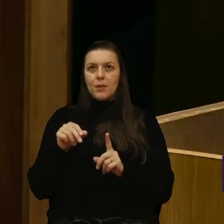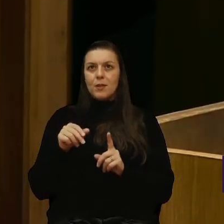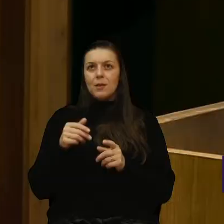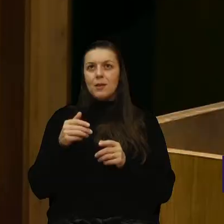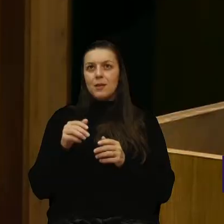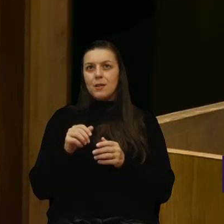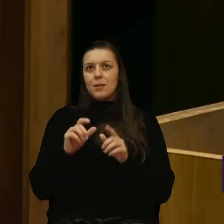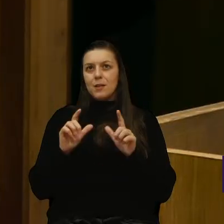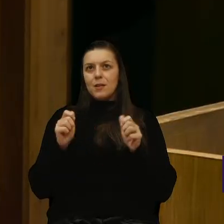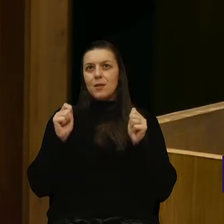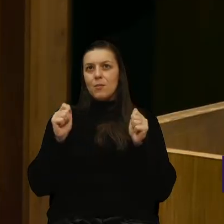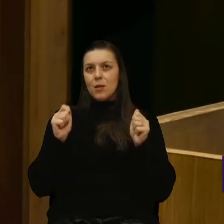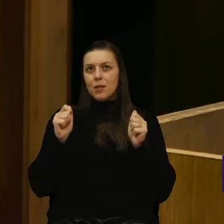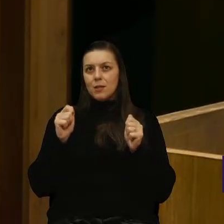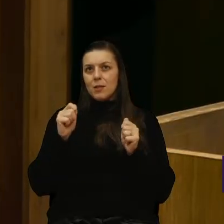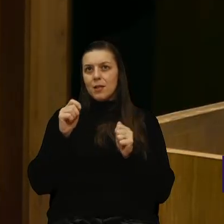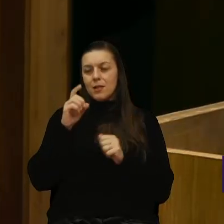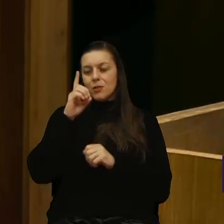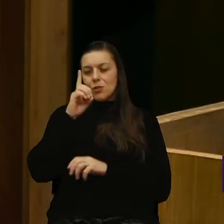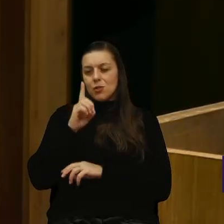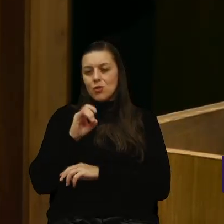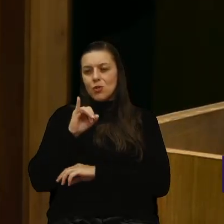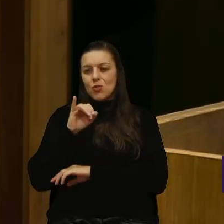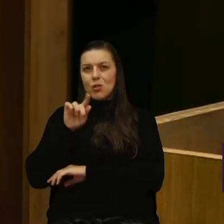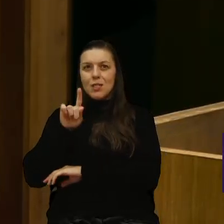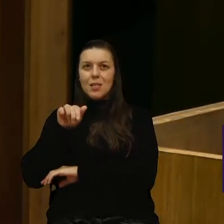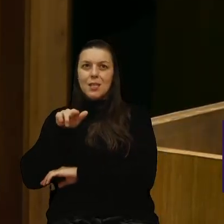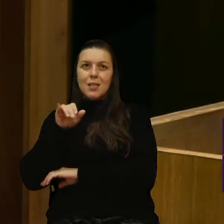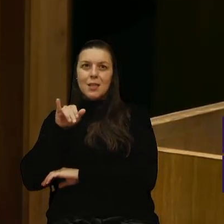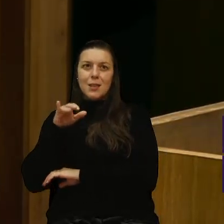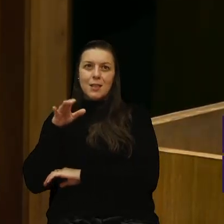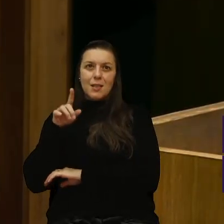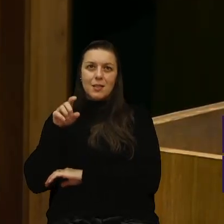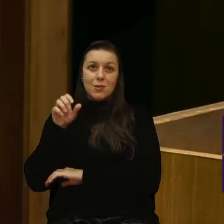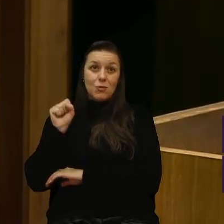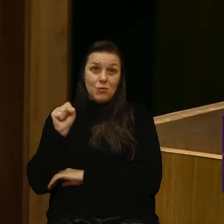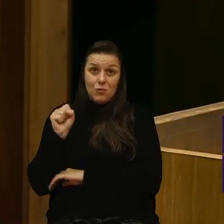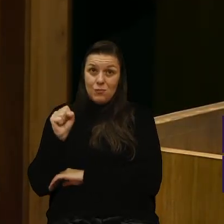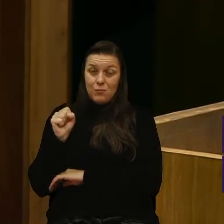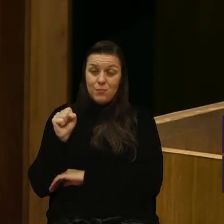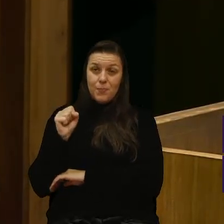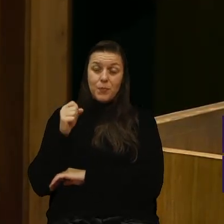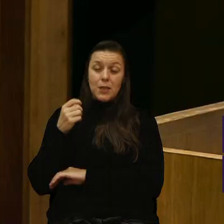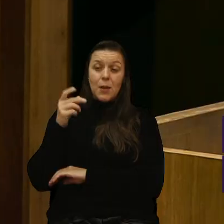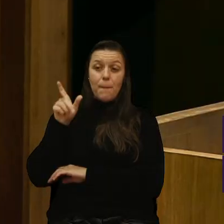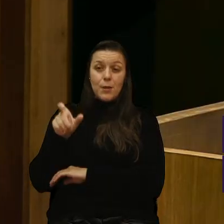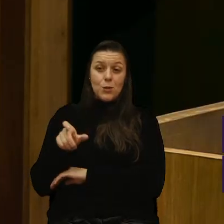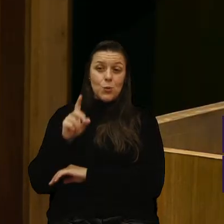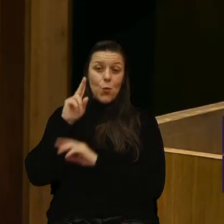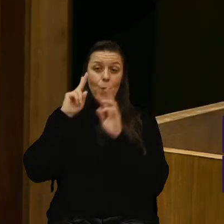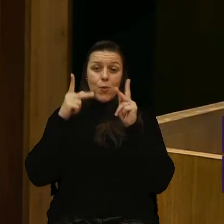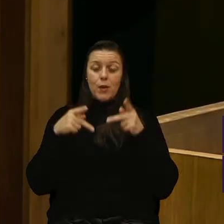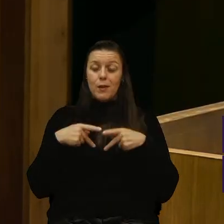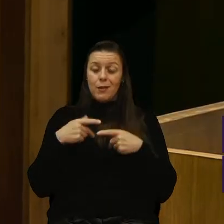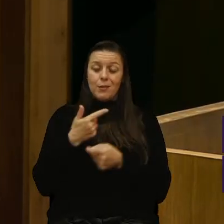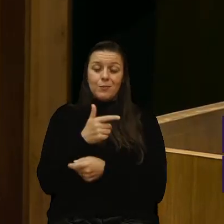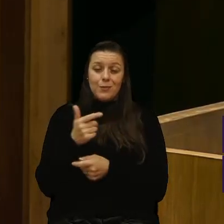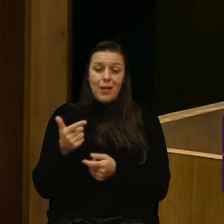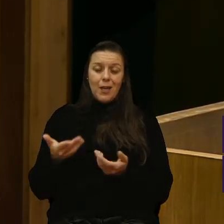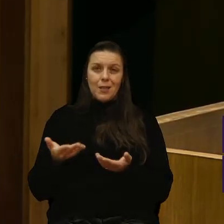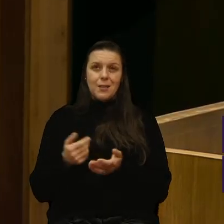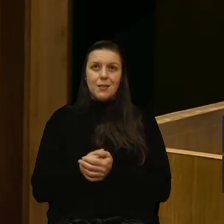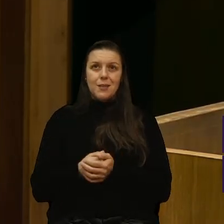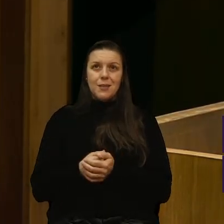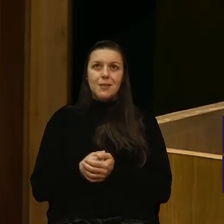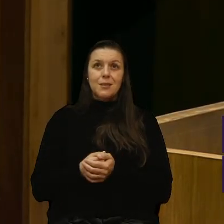ano passado falando sobre a dignidade da pessoa humana, que é algo que é muito distante, porque às vezes não é palpável a todos. E mais do que